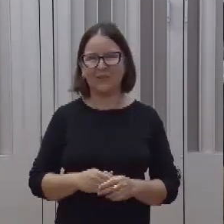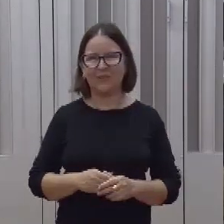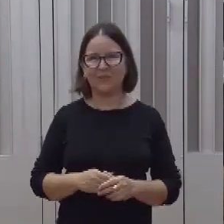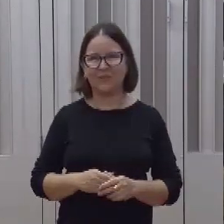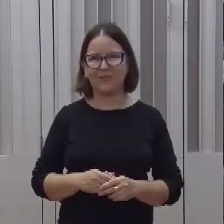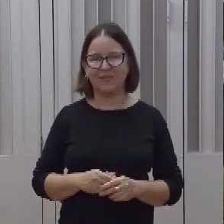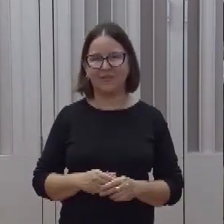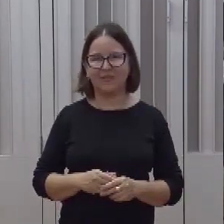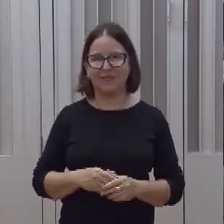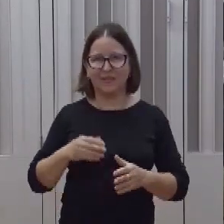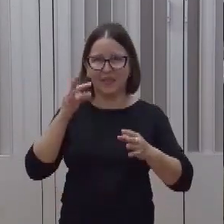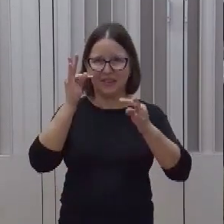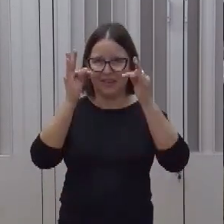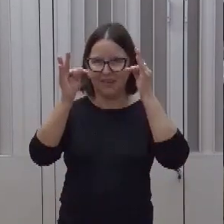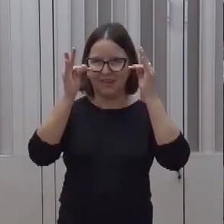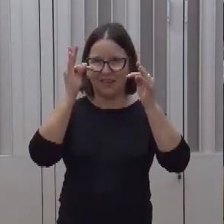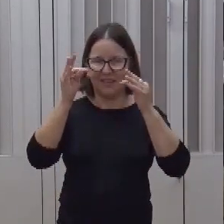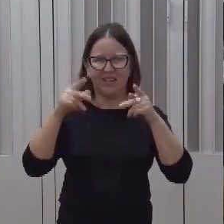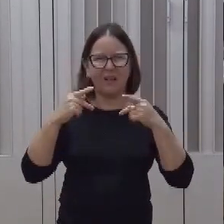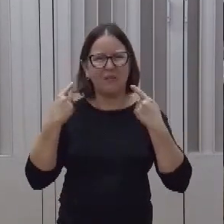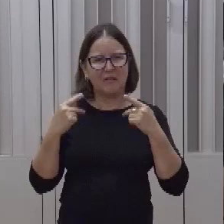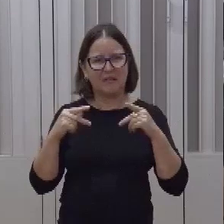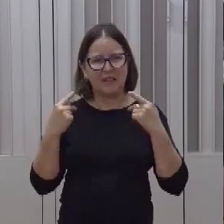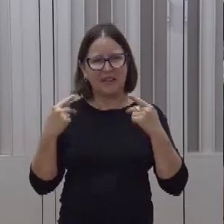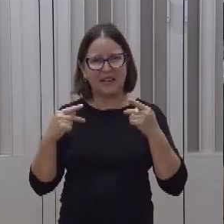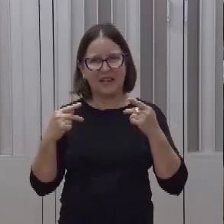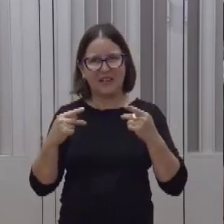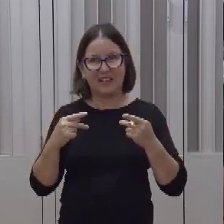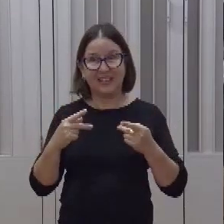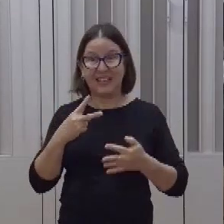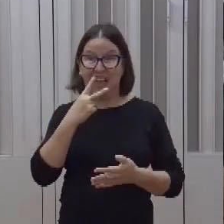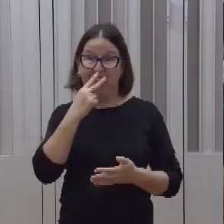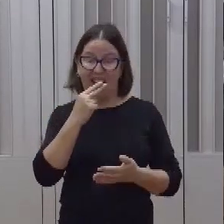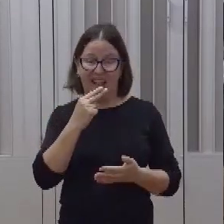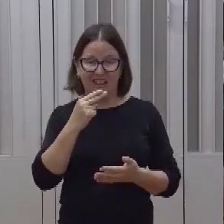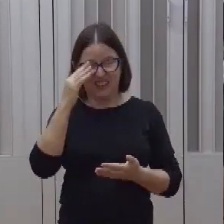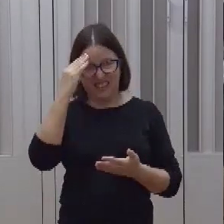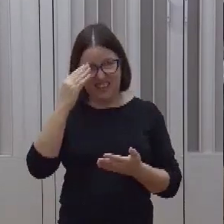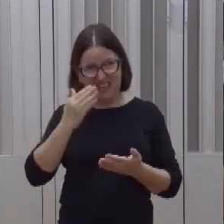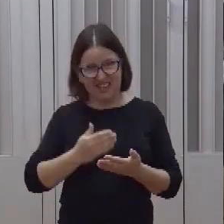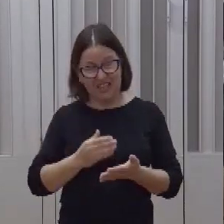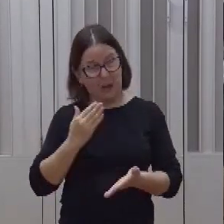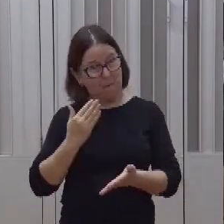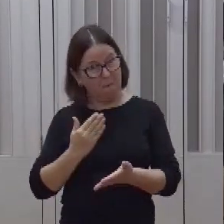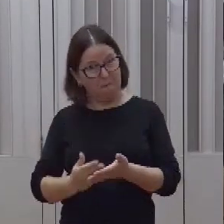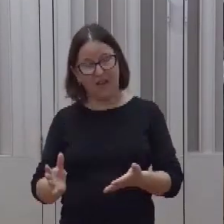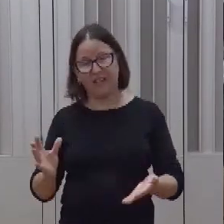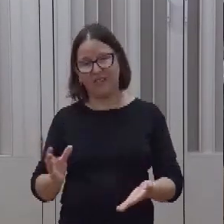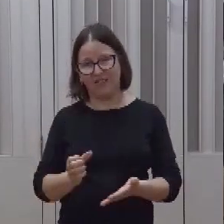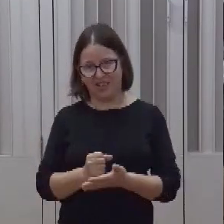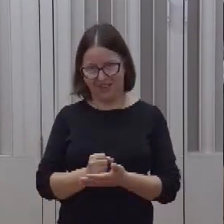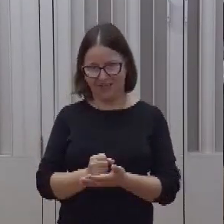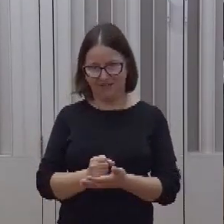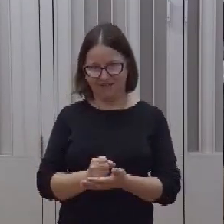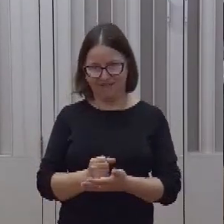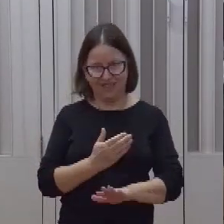Os teólogos, os pregadores que acreditam na perda da salvação costumam dizer